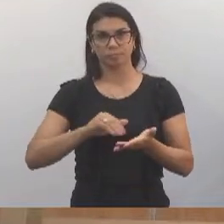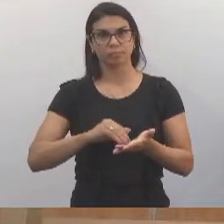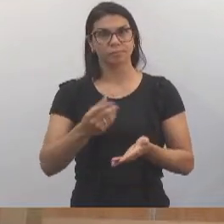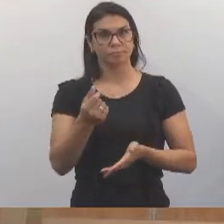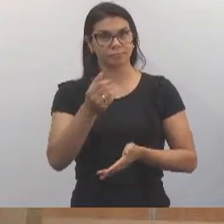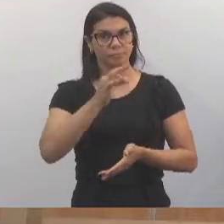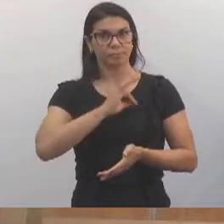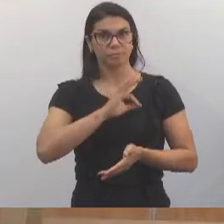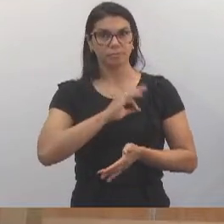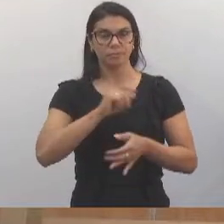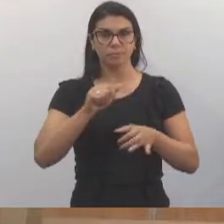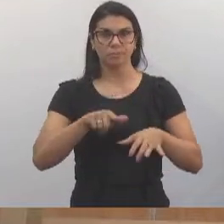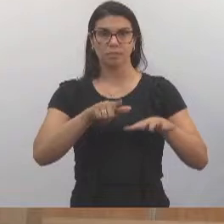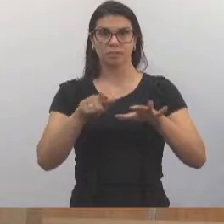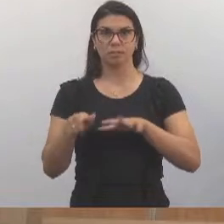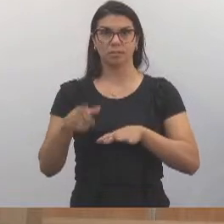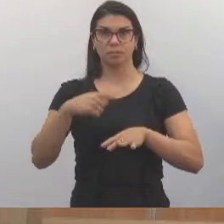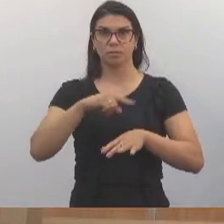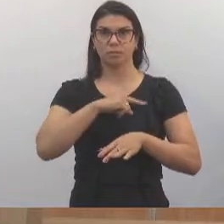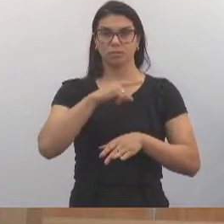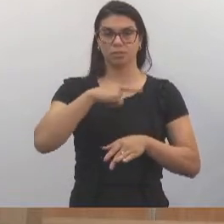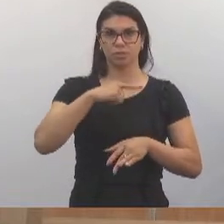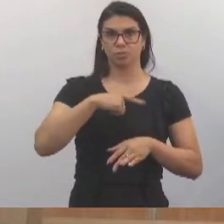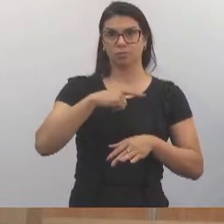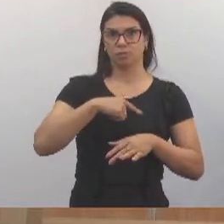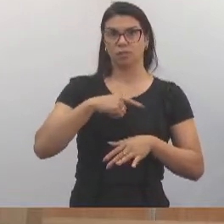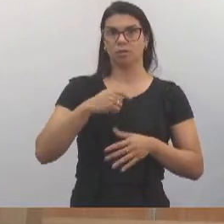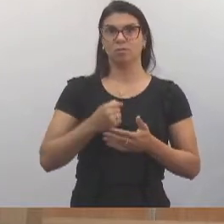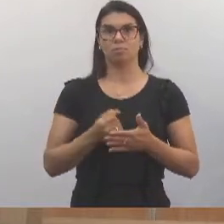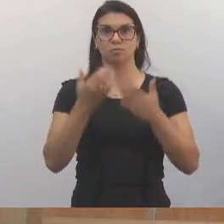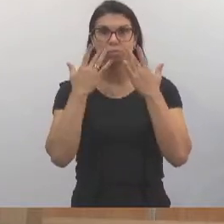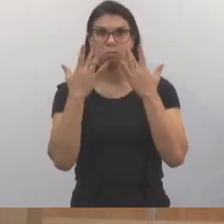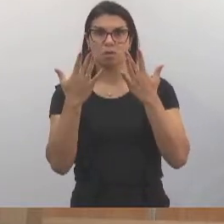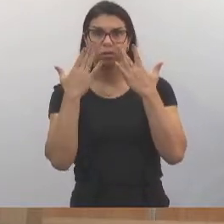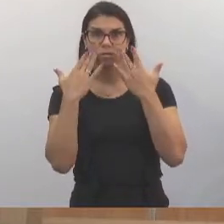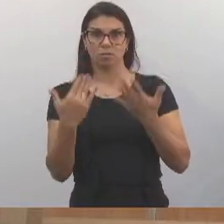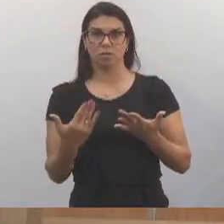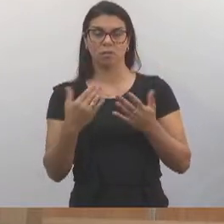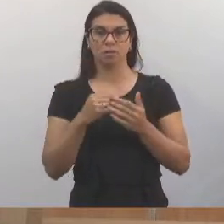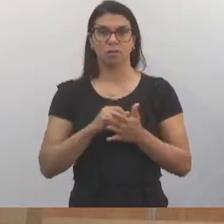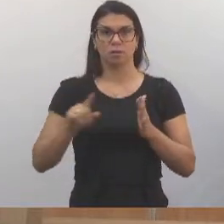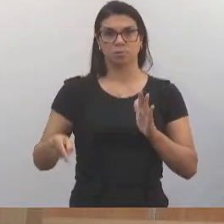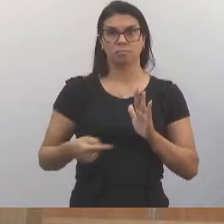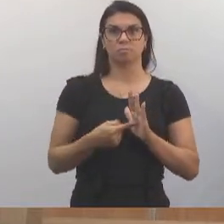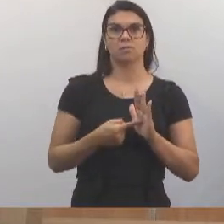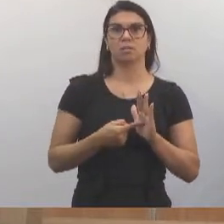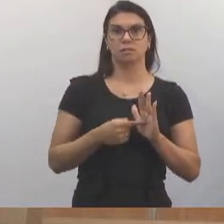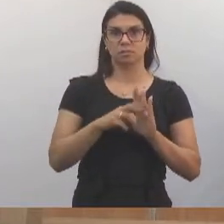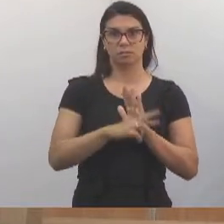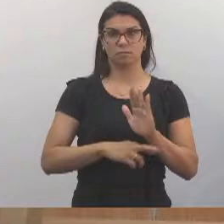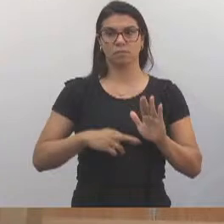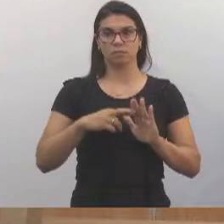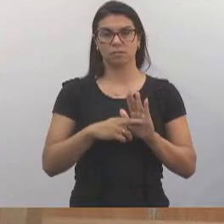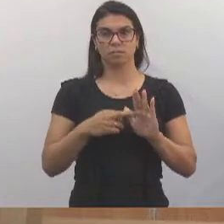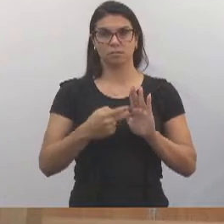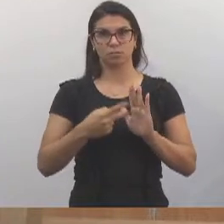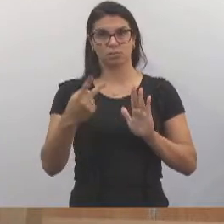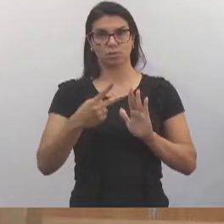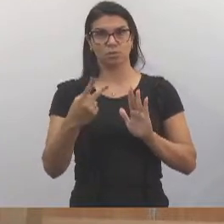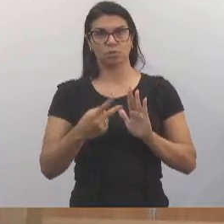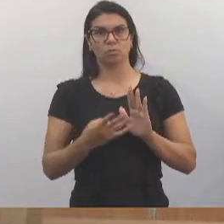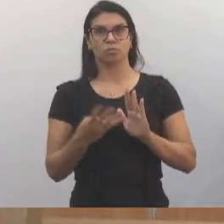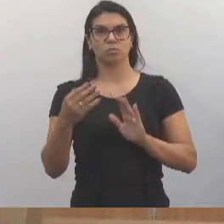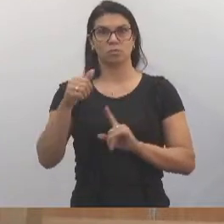Nessa semana, nós tivemos uma audiência pública para avaliar as metas fiscais do segundo